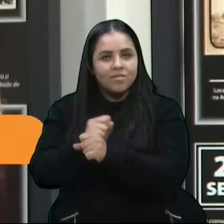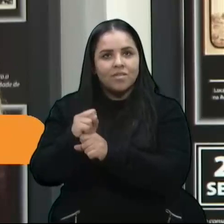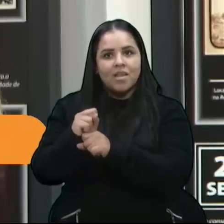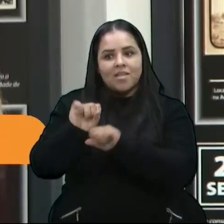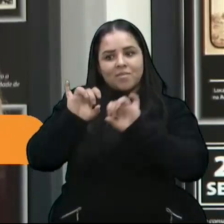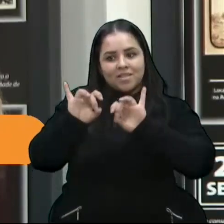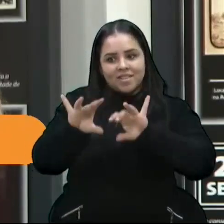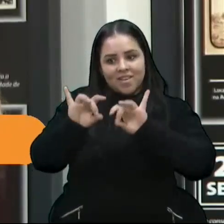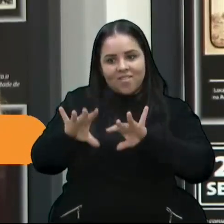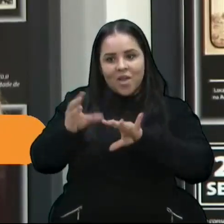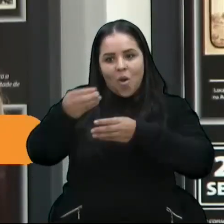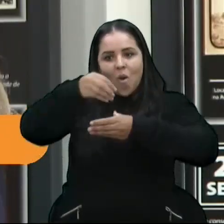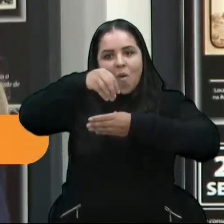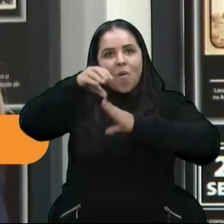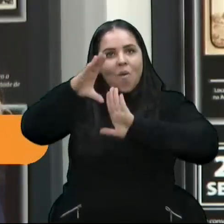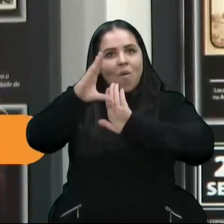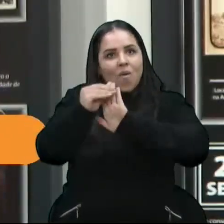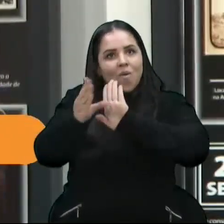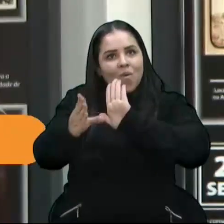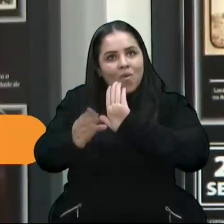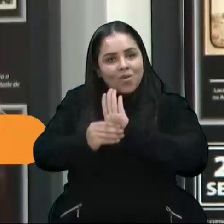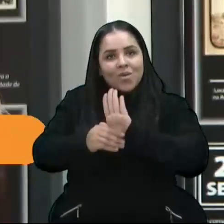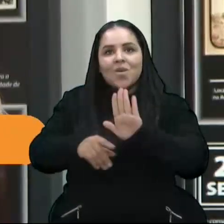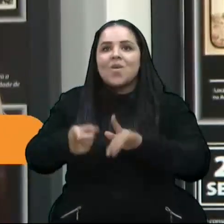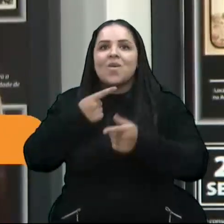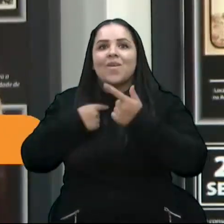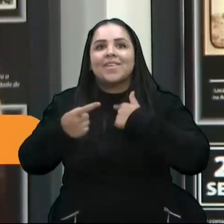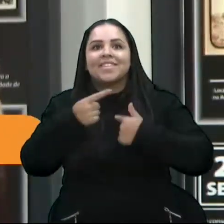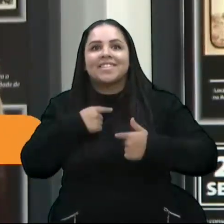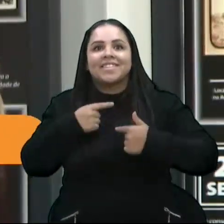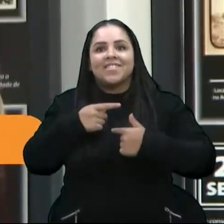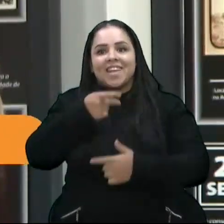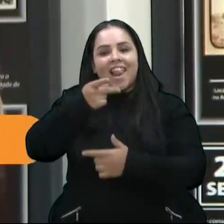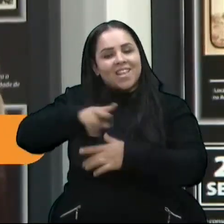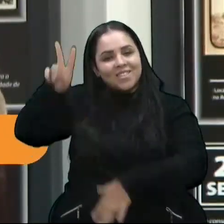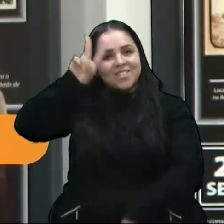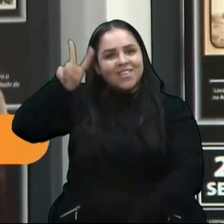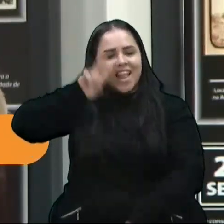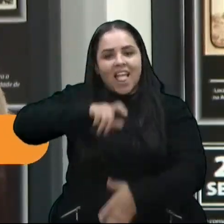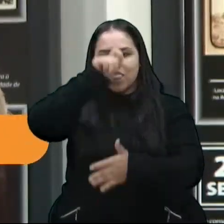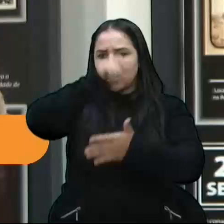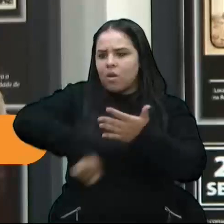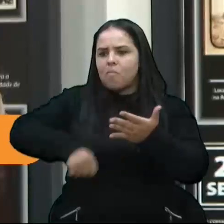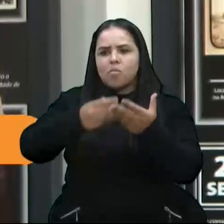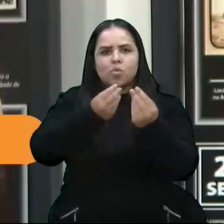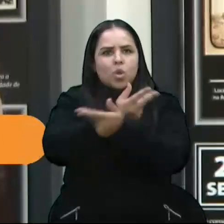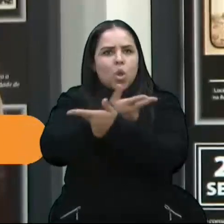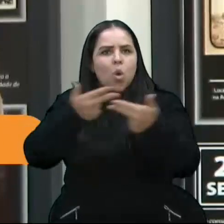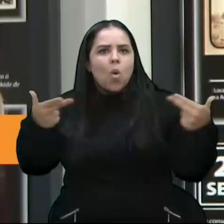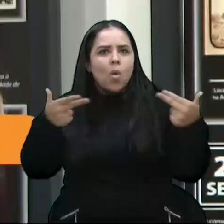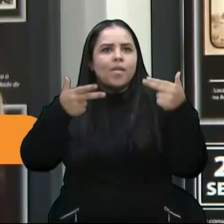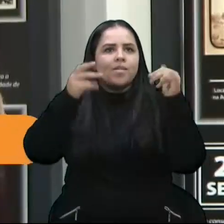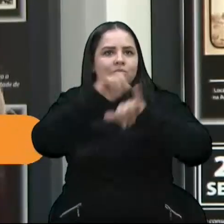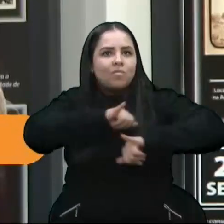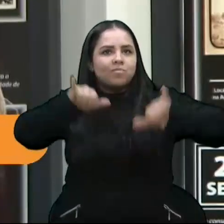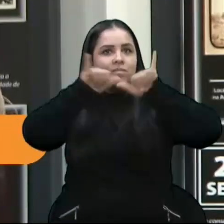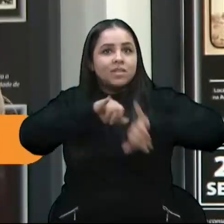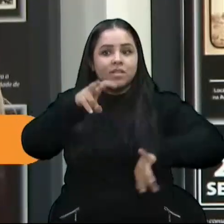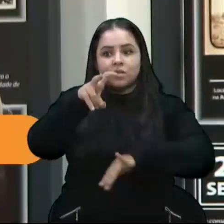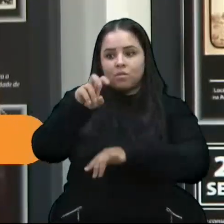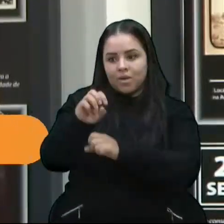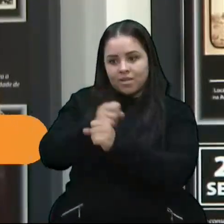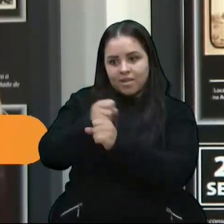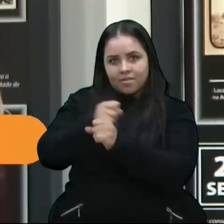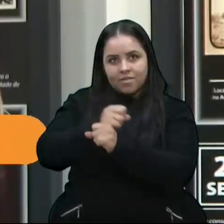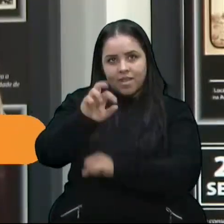conteúdo. Sua preferência é contar histórias. Assinou diversas campanhas publicitárias, entre elas 50 anos da